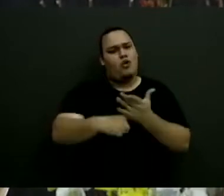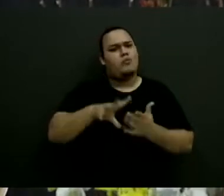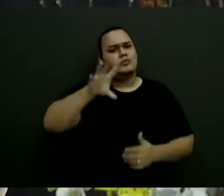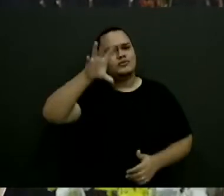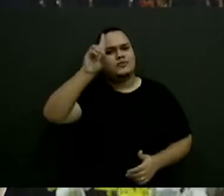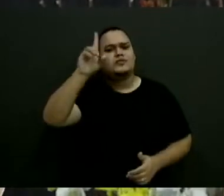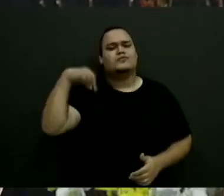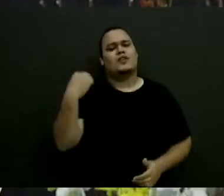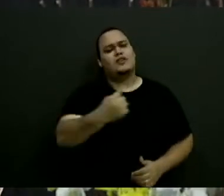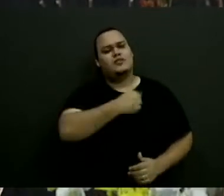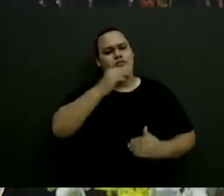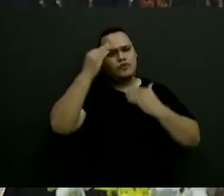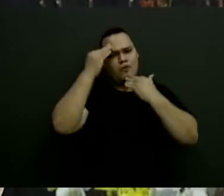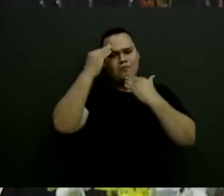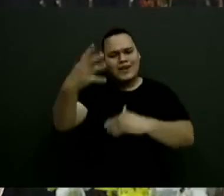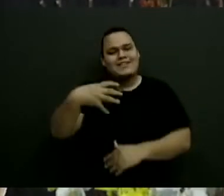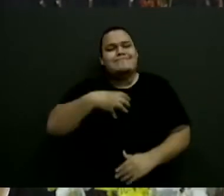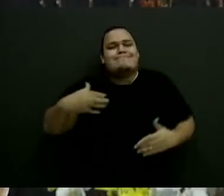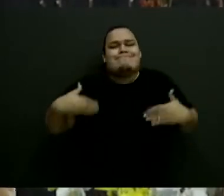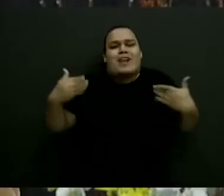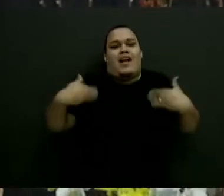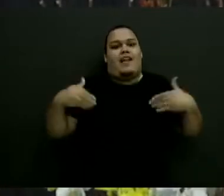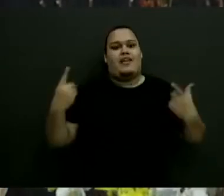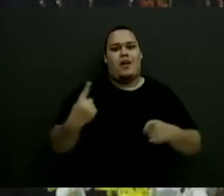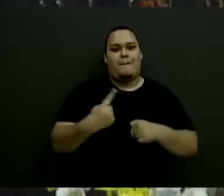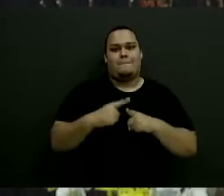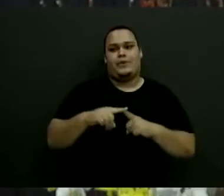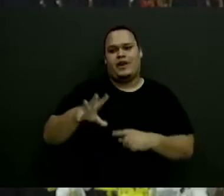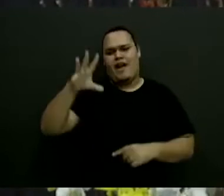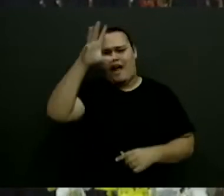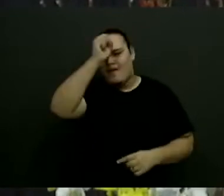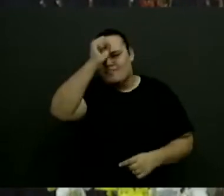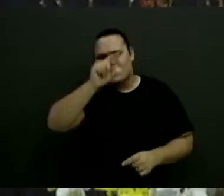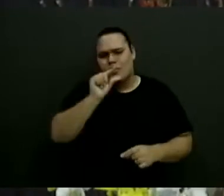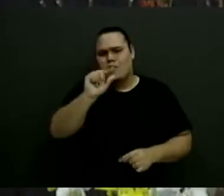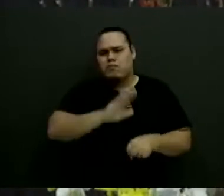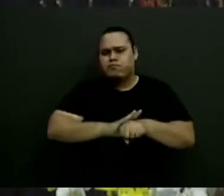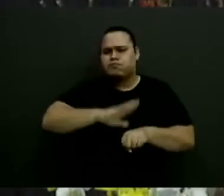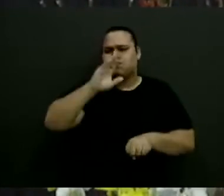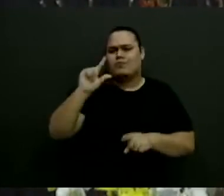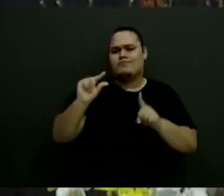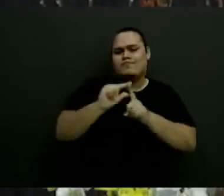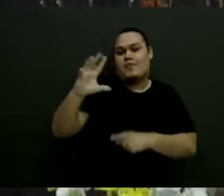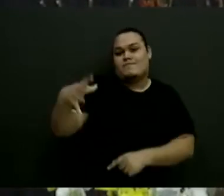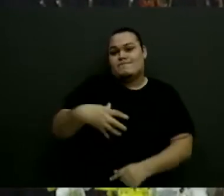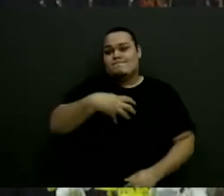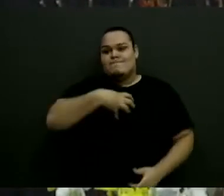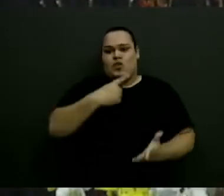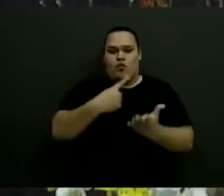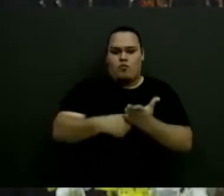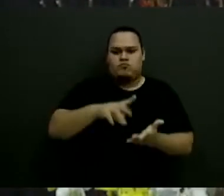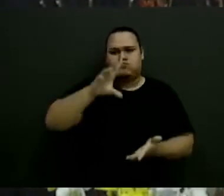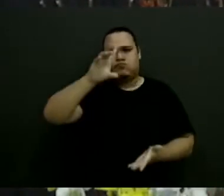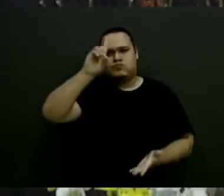Todos nós estamos muito contentos por receber esta palavra sobre oração e